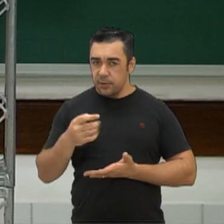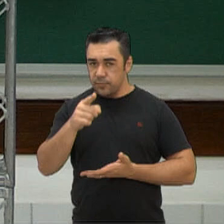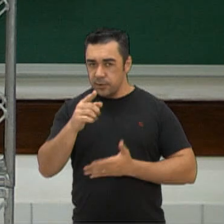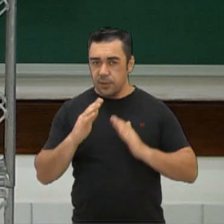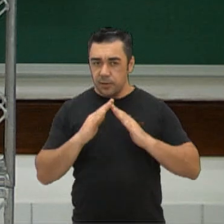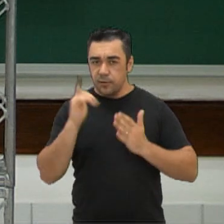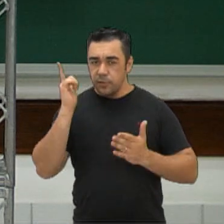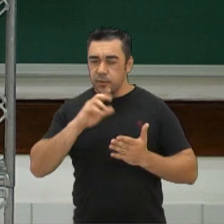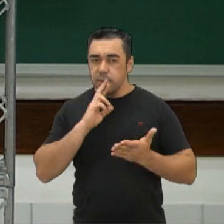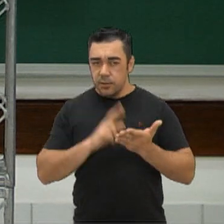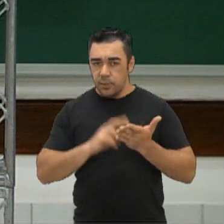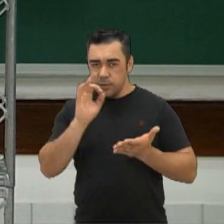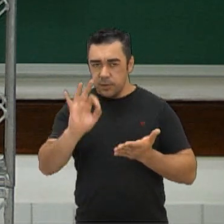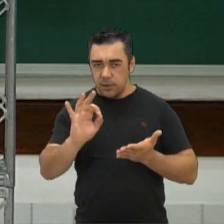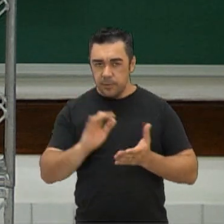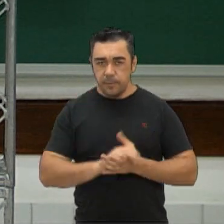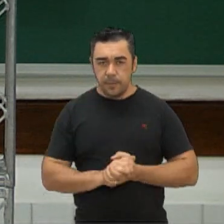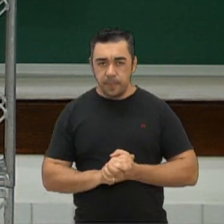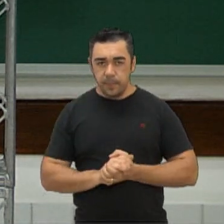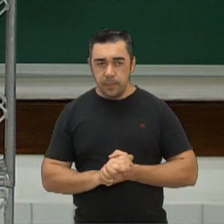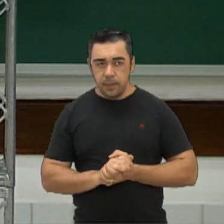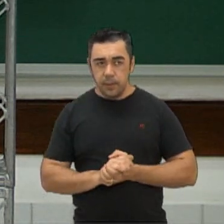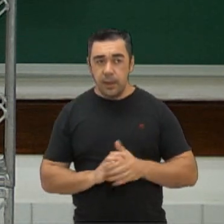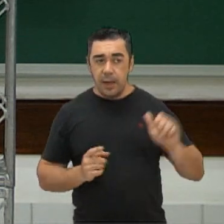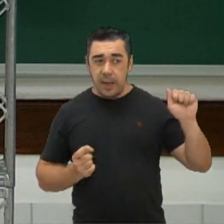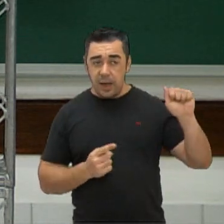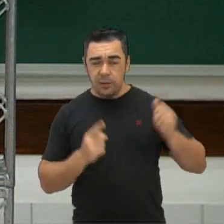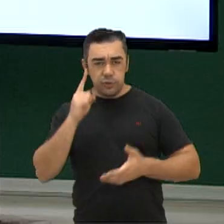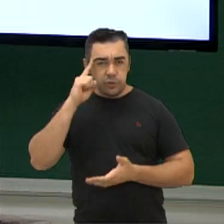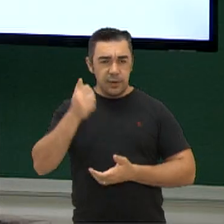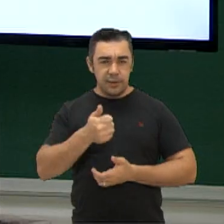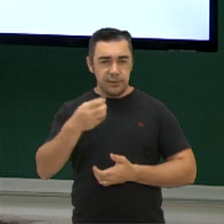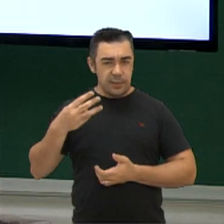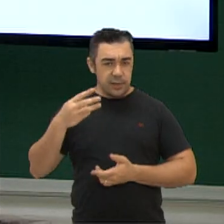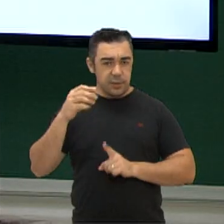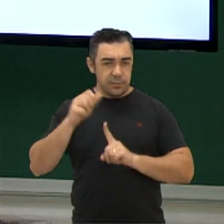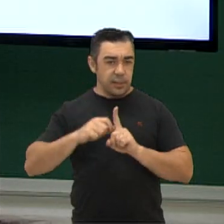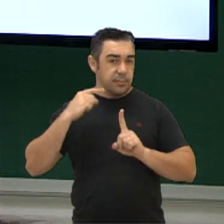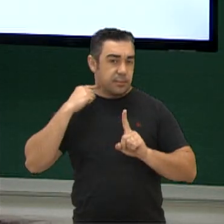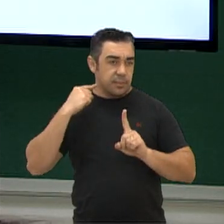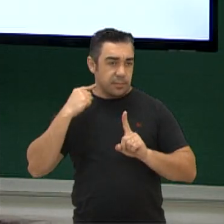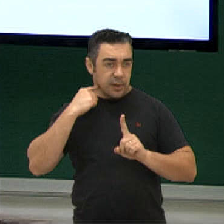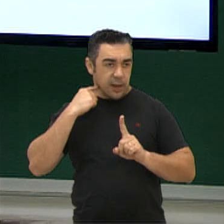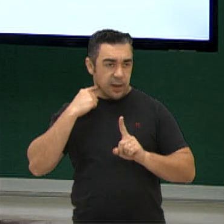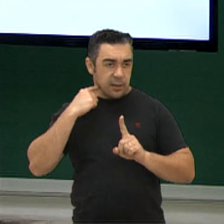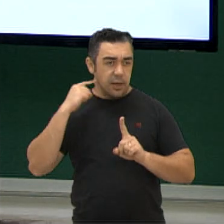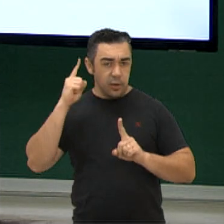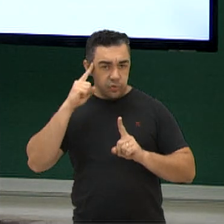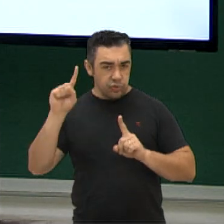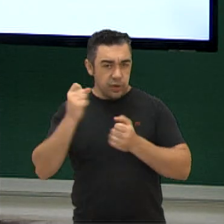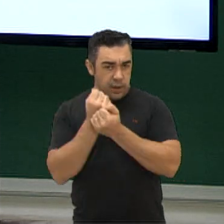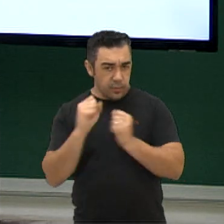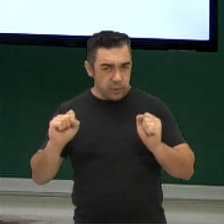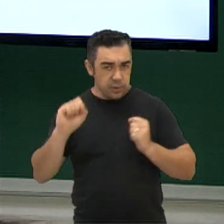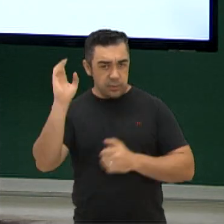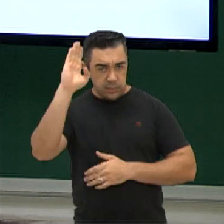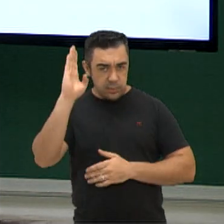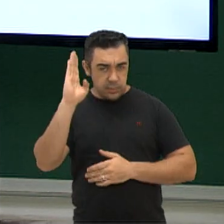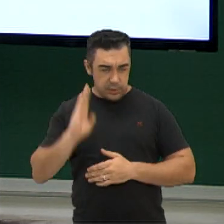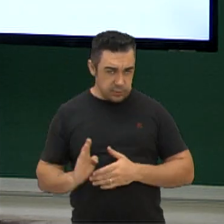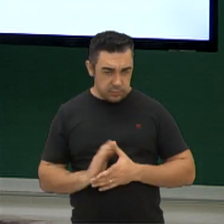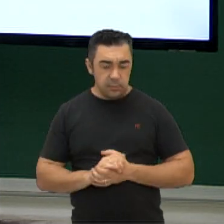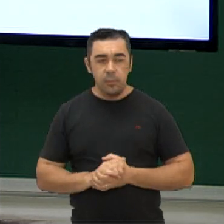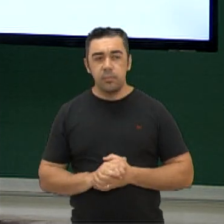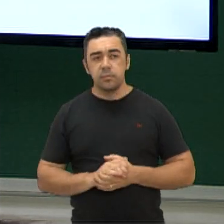na sua casa consegue me dar essa resposta. A alternativa A, ela diz que é o dia 13 de maio, que é o dia da abolição da escravidão no Brasil.